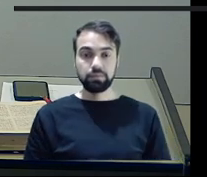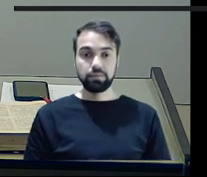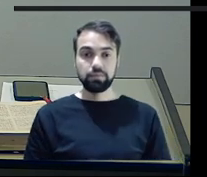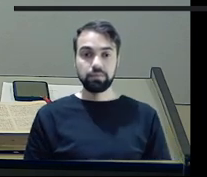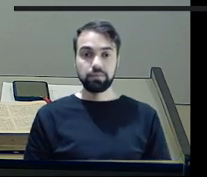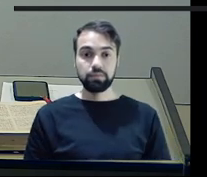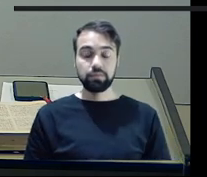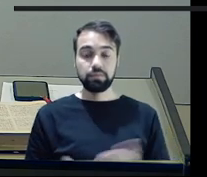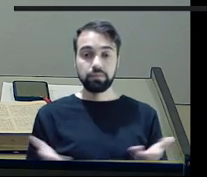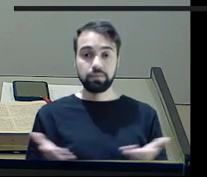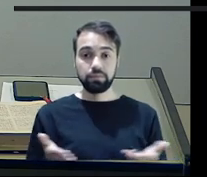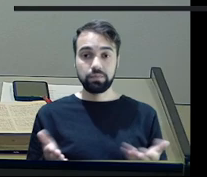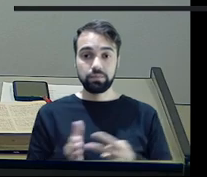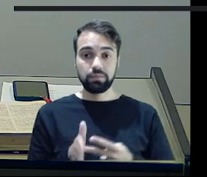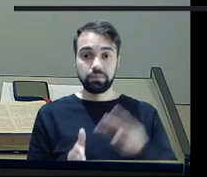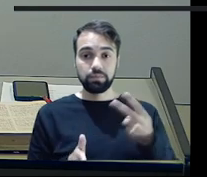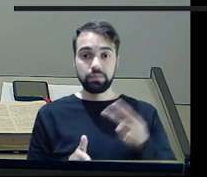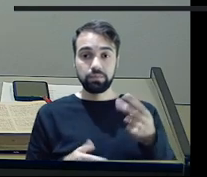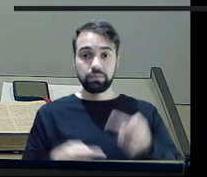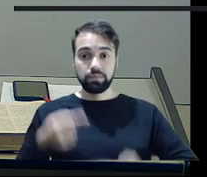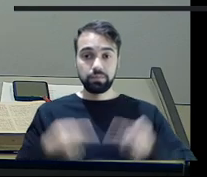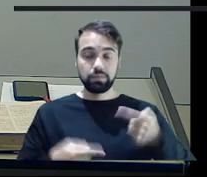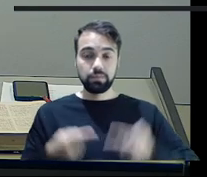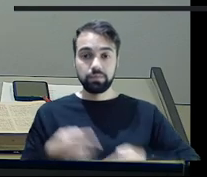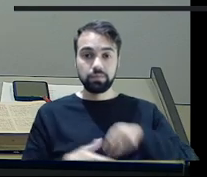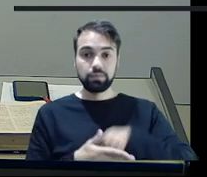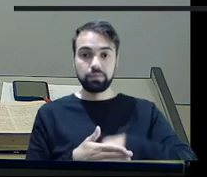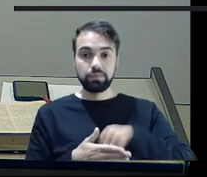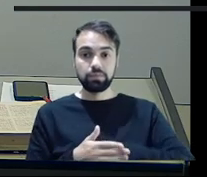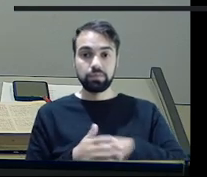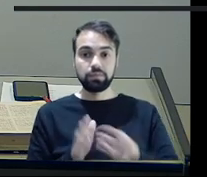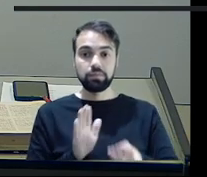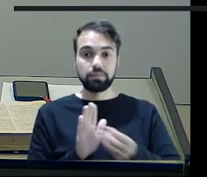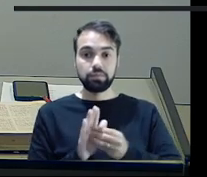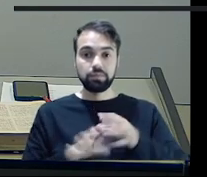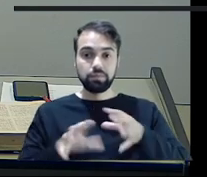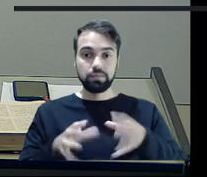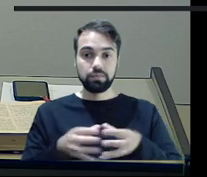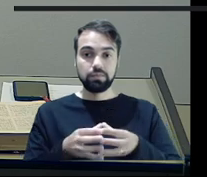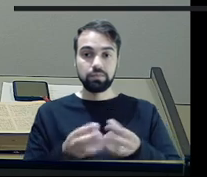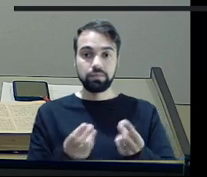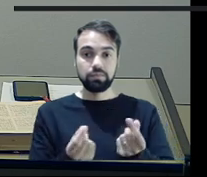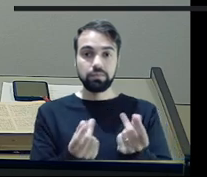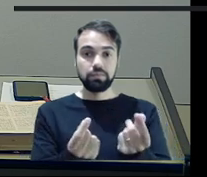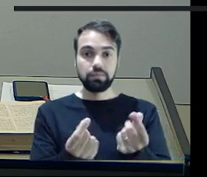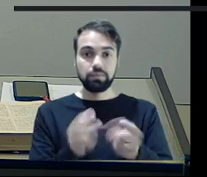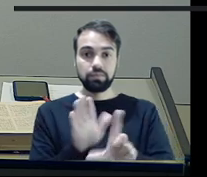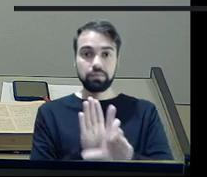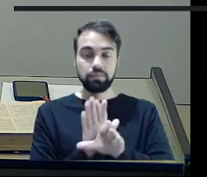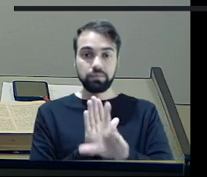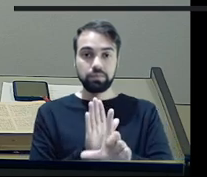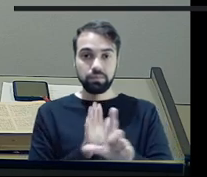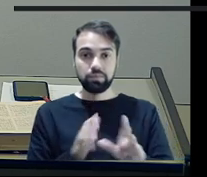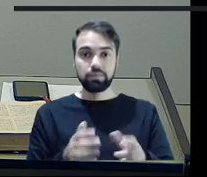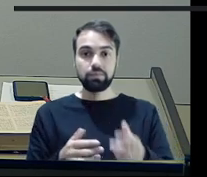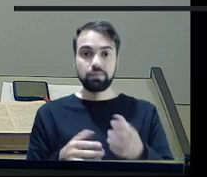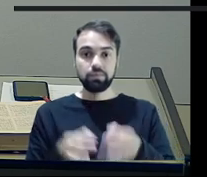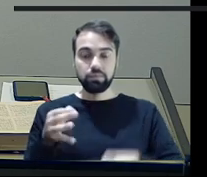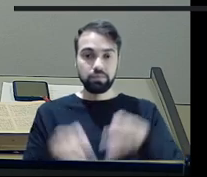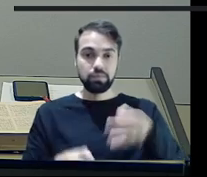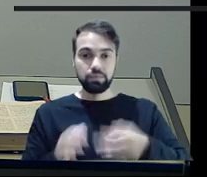Coloco em segunda discussão e votação o parecer da Comissão Permanente de Legislação, Justiça, Redação